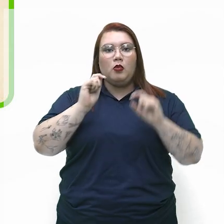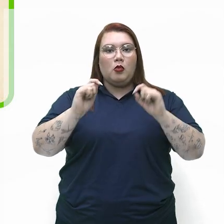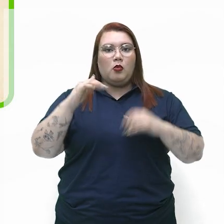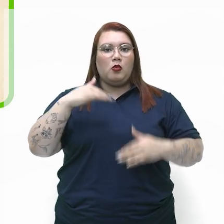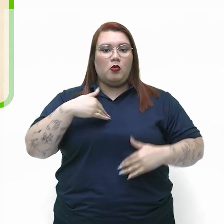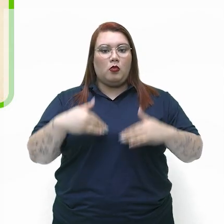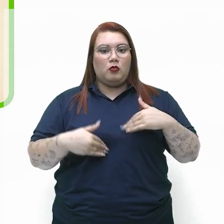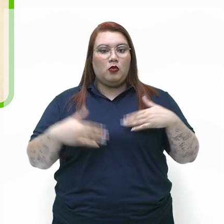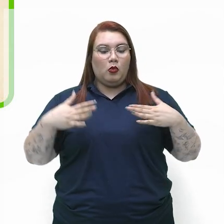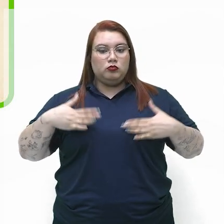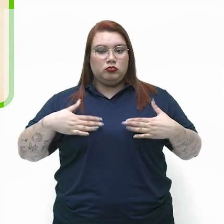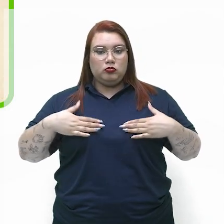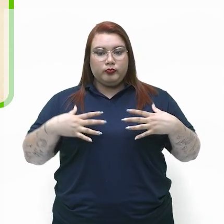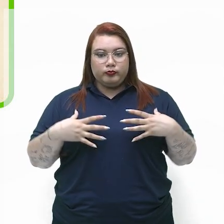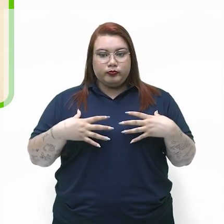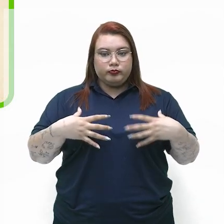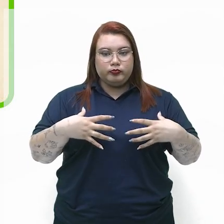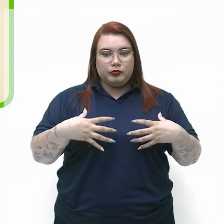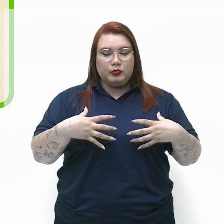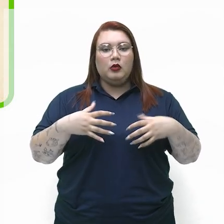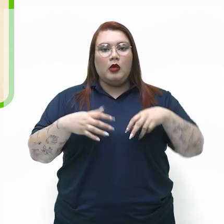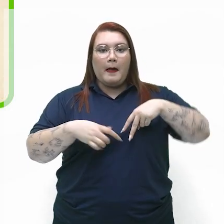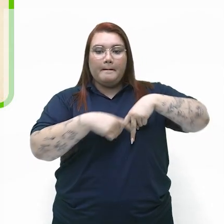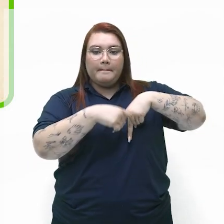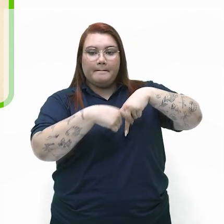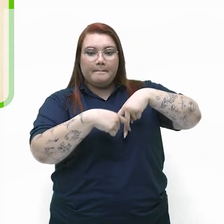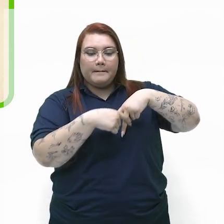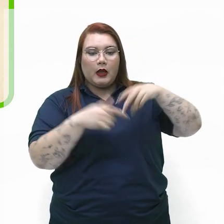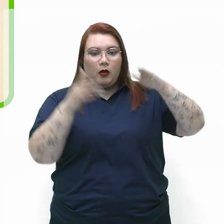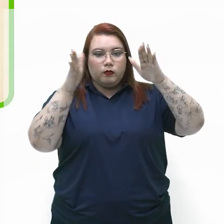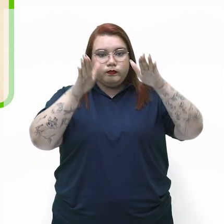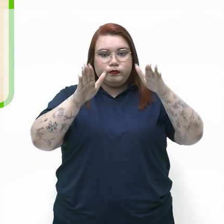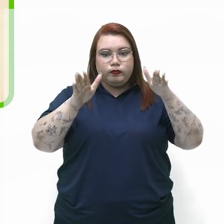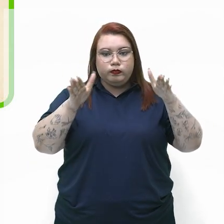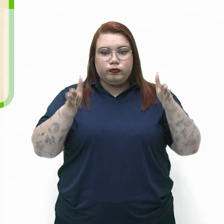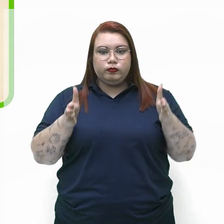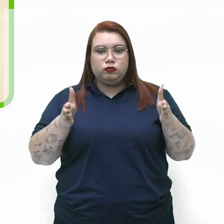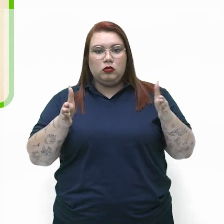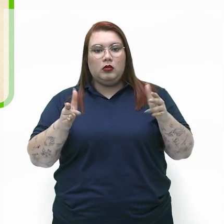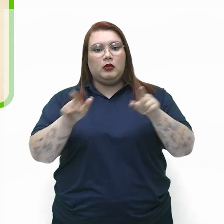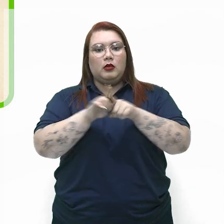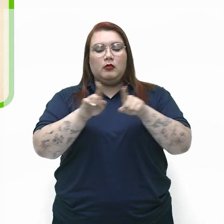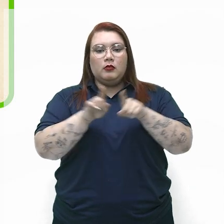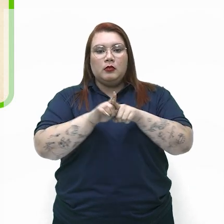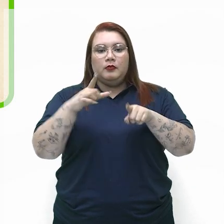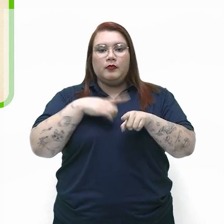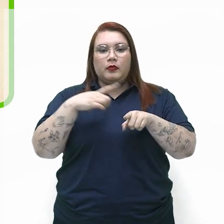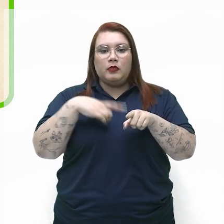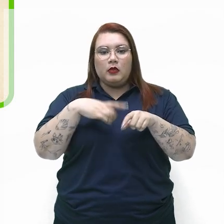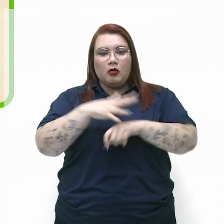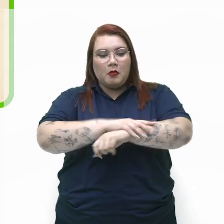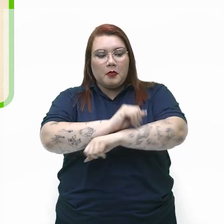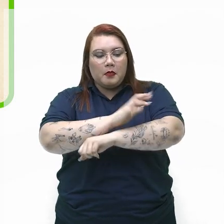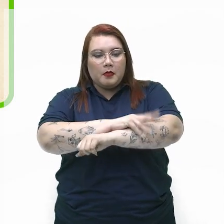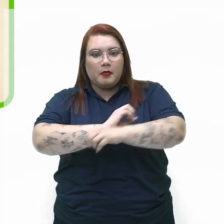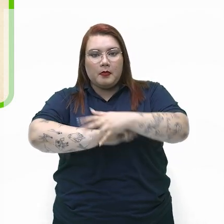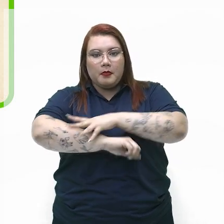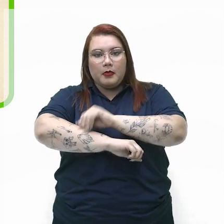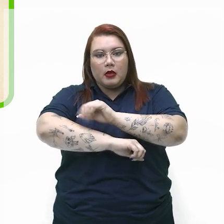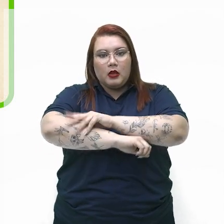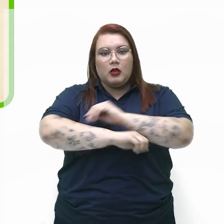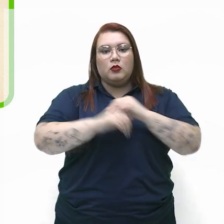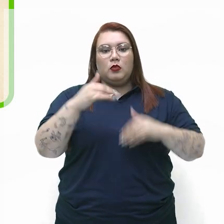temos o desenvolvimento dos seios, o aumento do quadril, né? Vai haver também a formação, o crescimento de